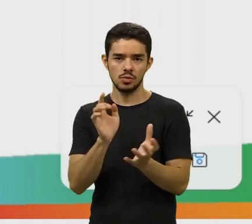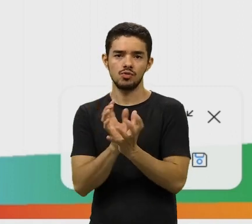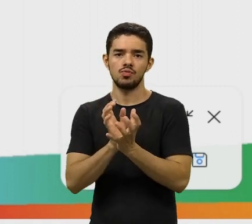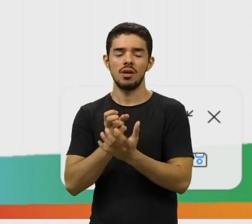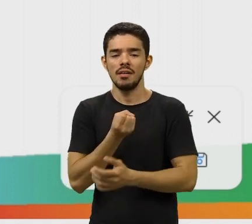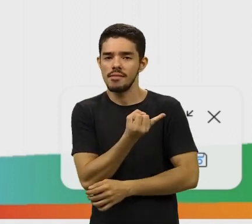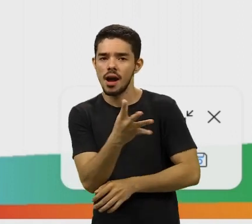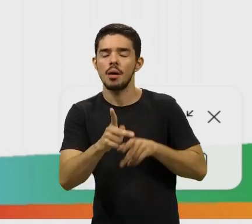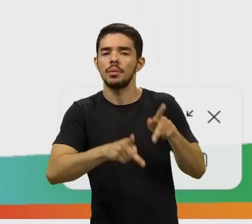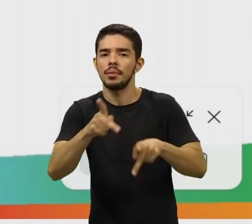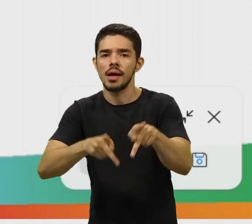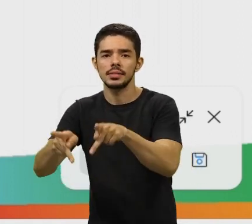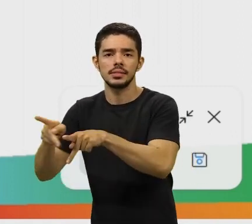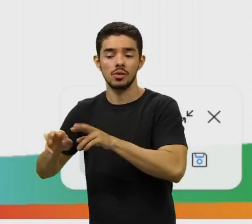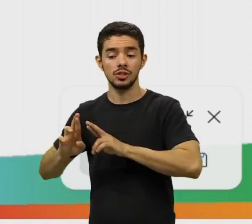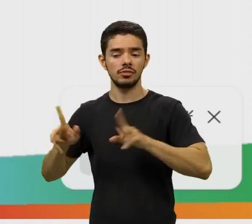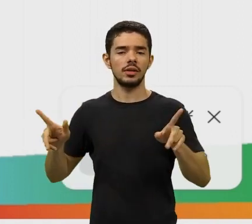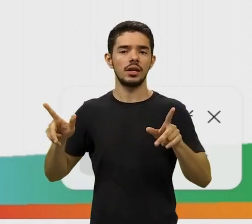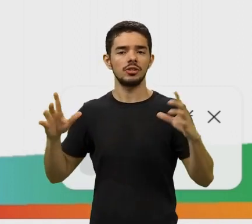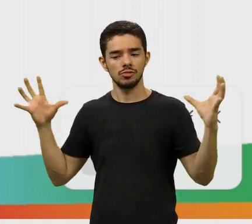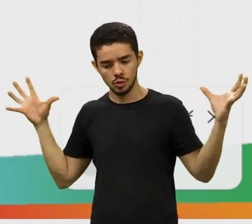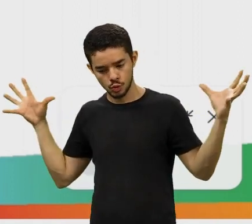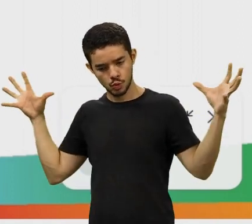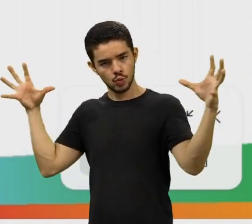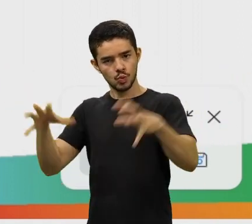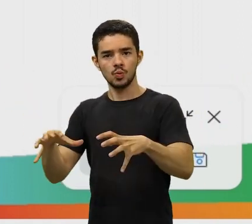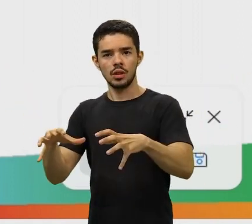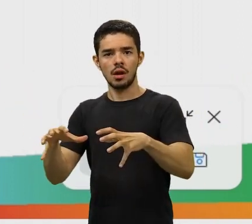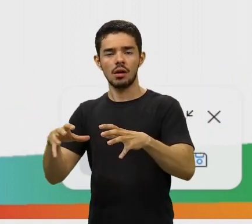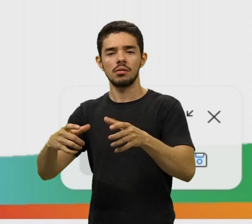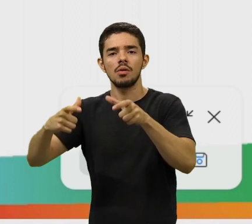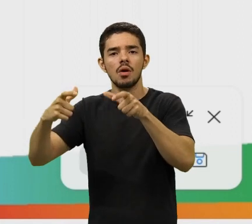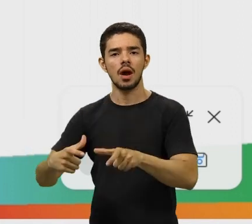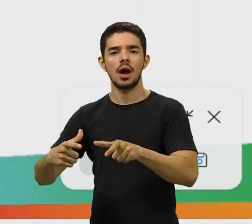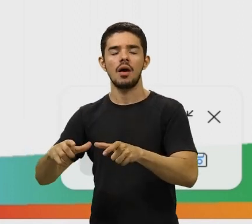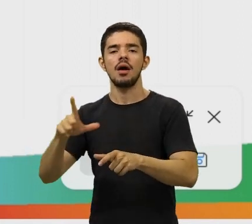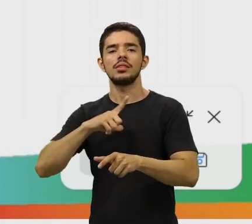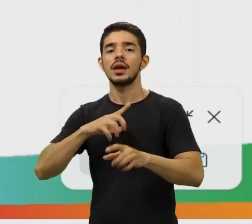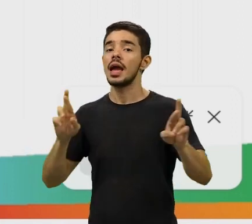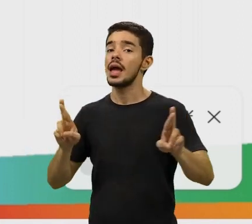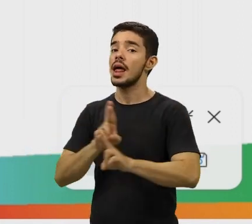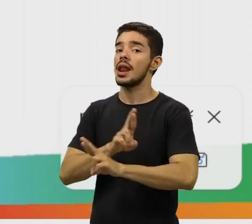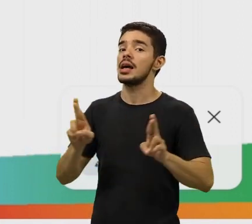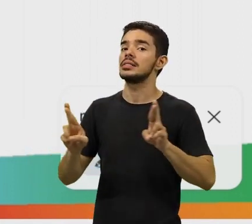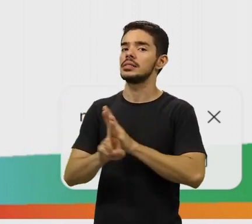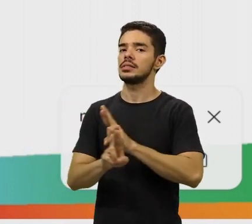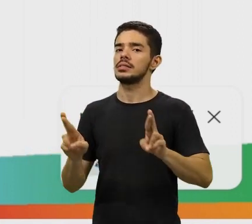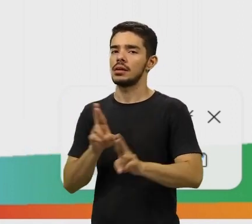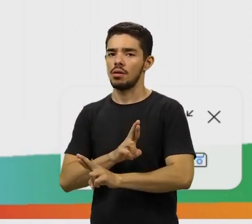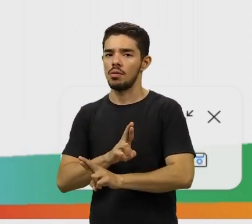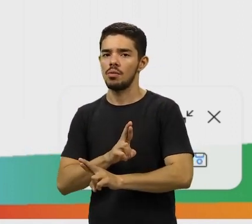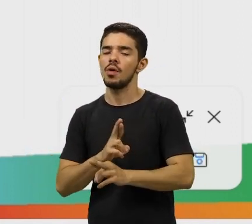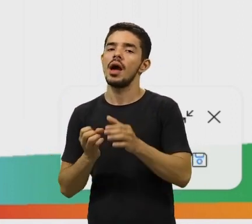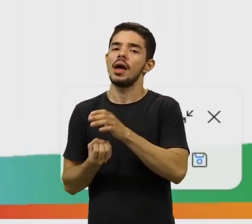conjunto. Várias populações distintas que se juntam em um mesmo lugar e ali eles têm relações entre si,